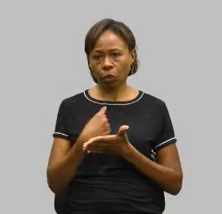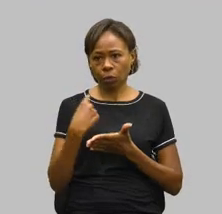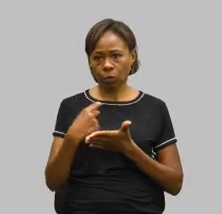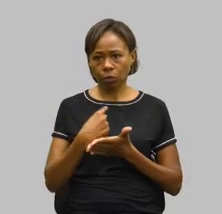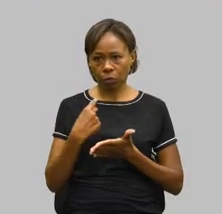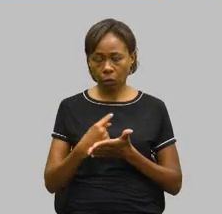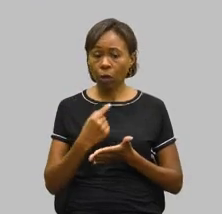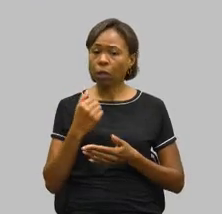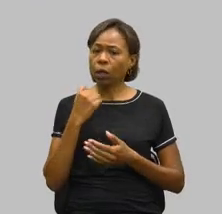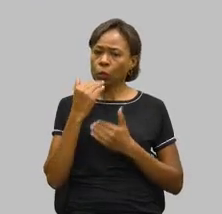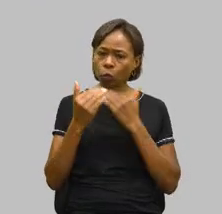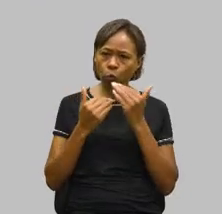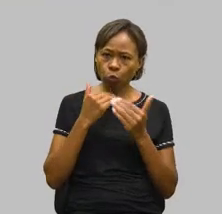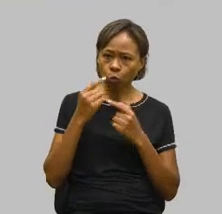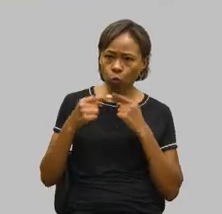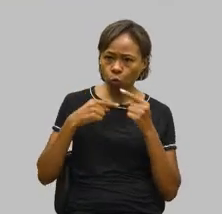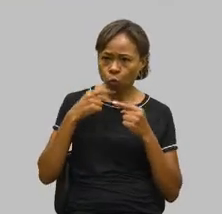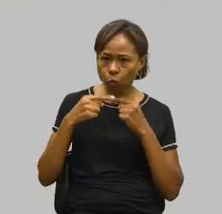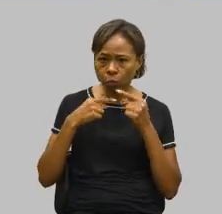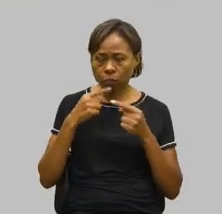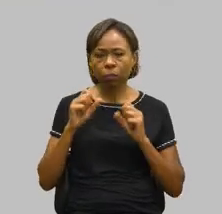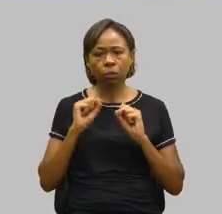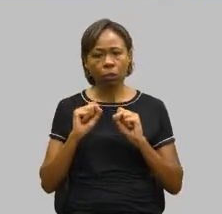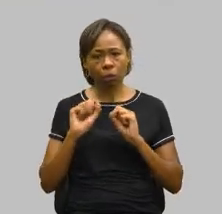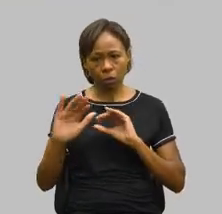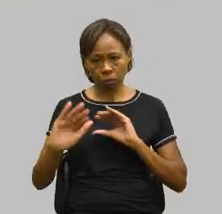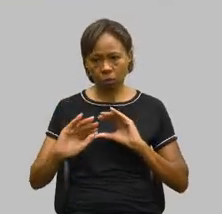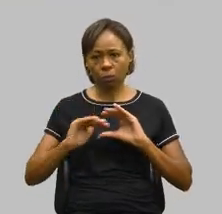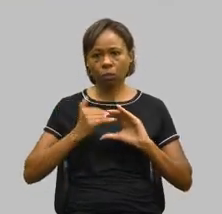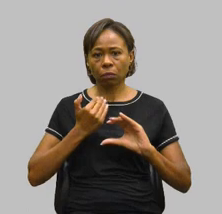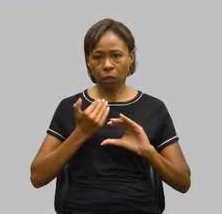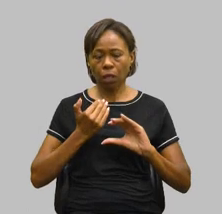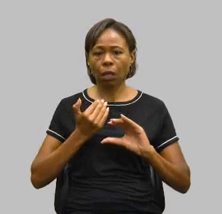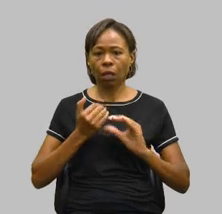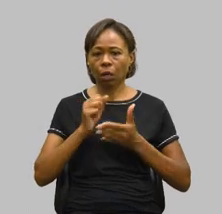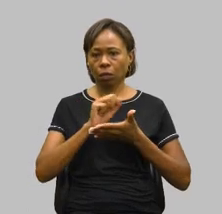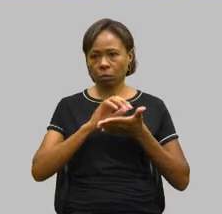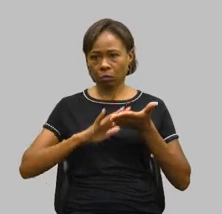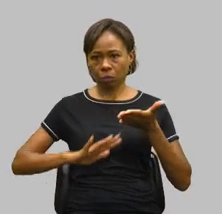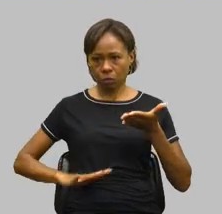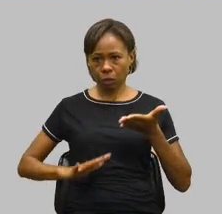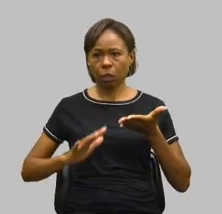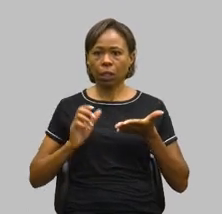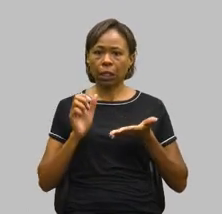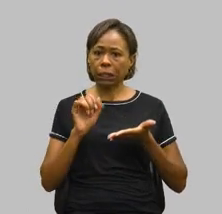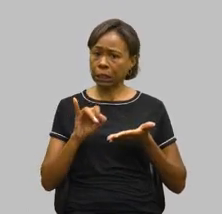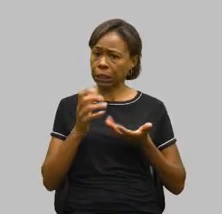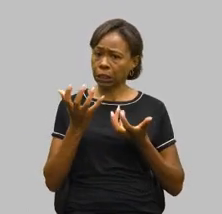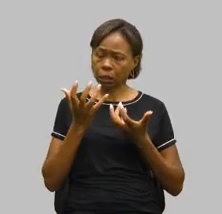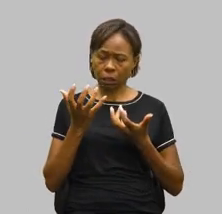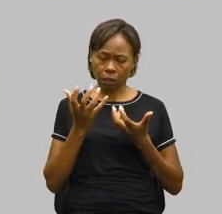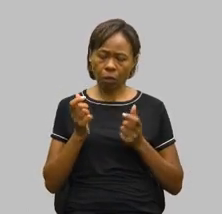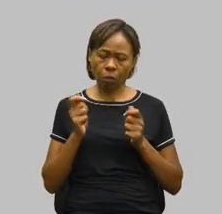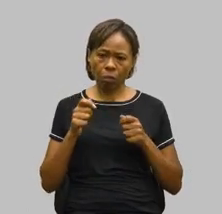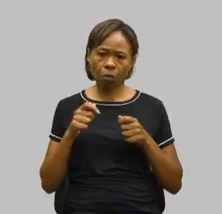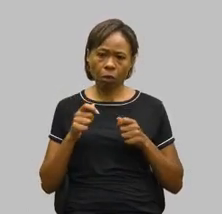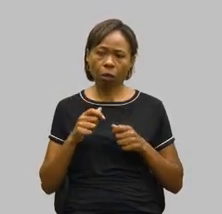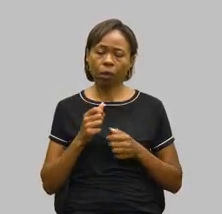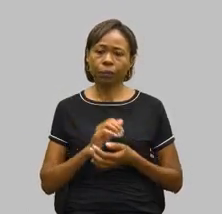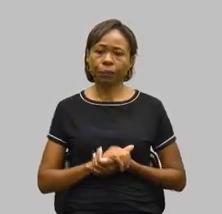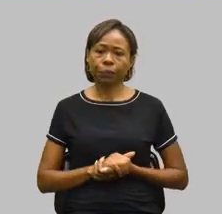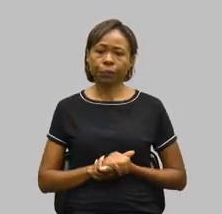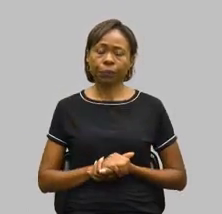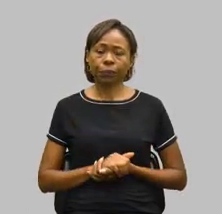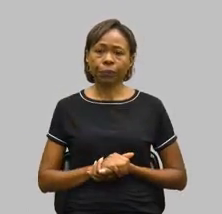qualquer dúvida também da mesma forma pode ser enviado por escrito caso o deputado Não se sinta eh respondido